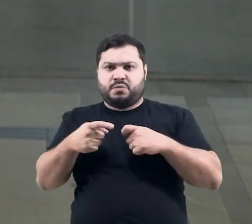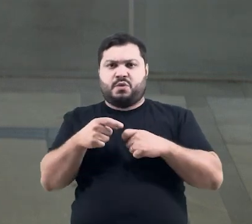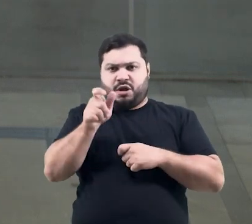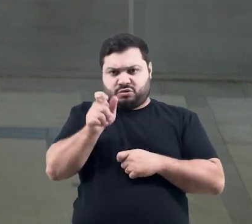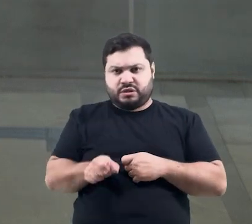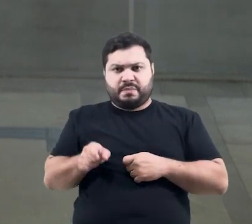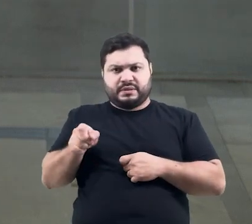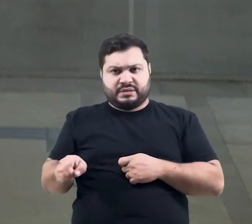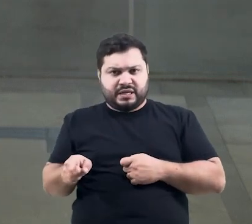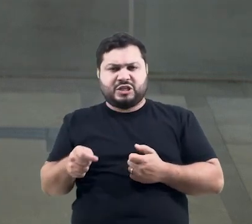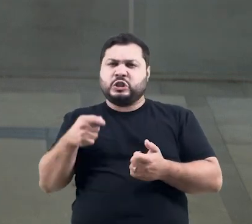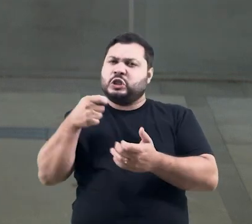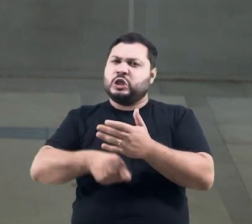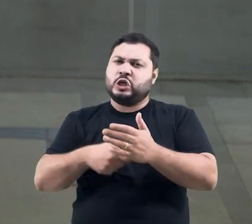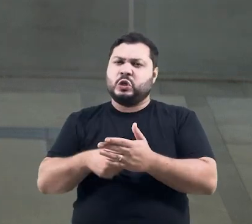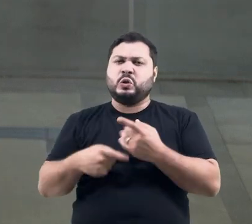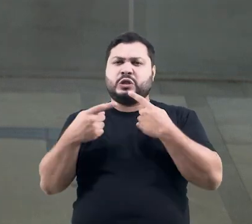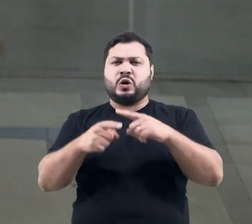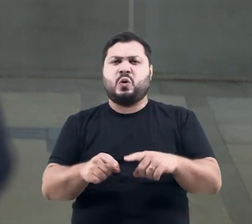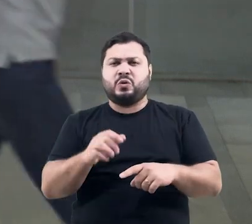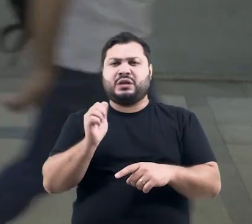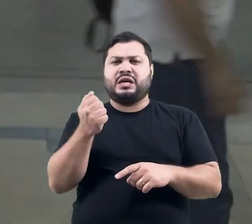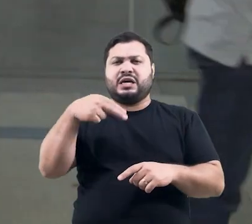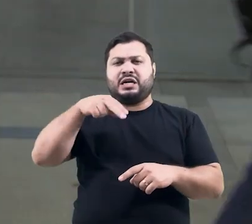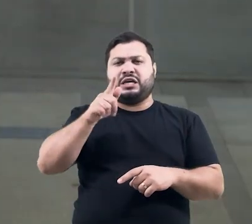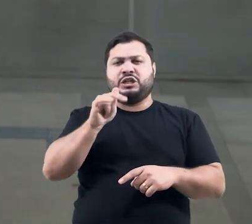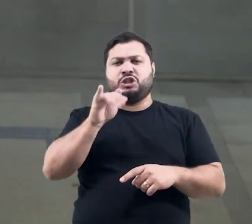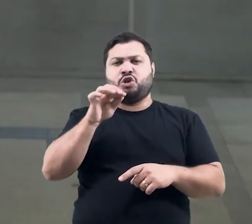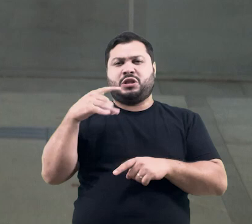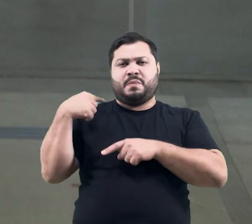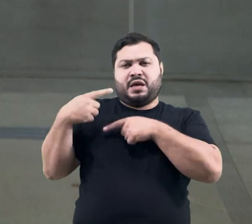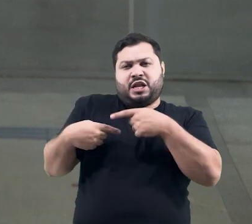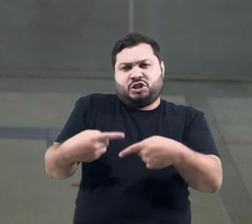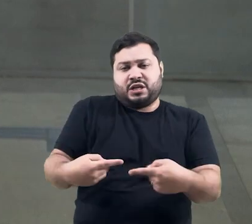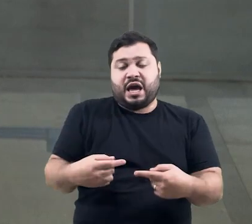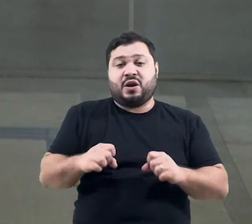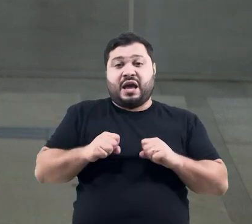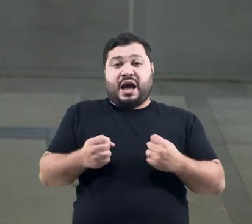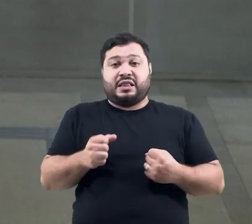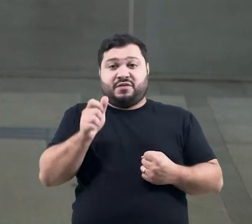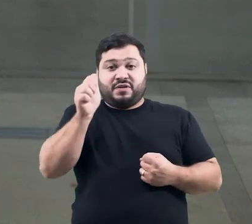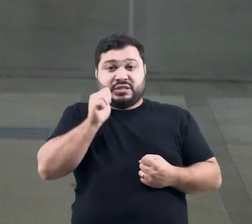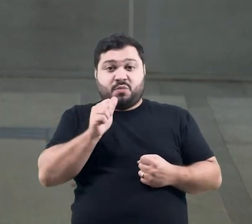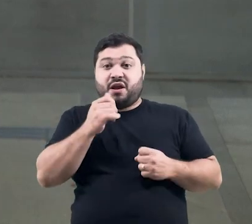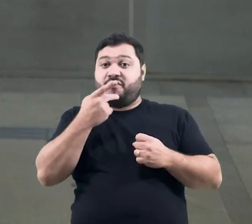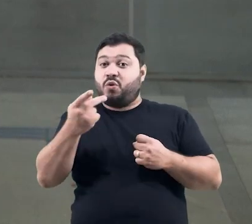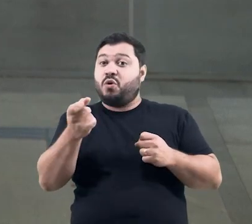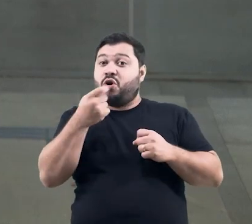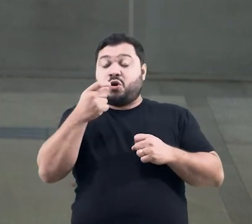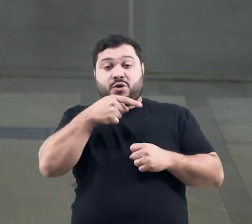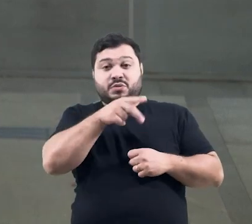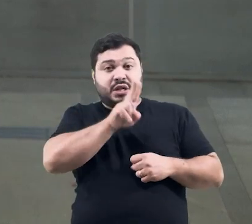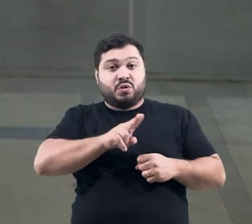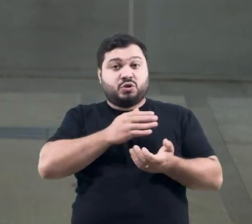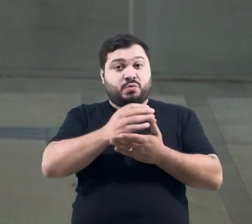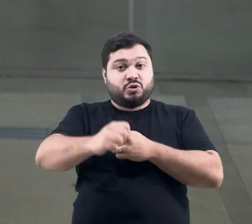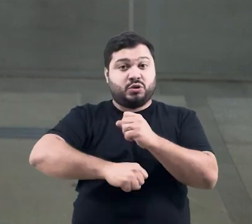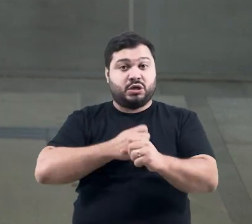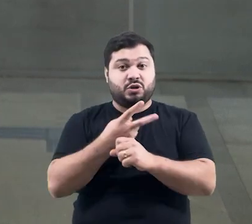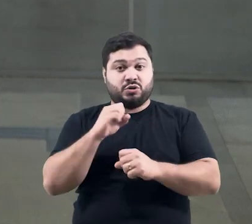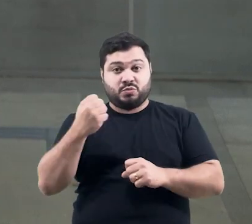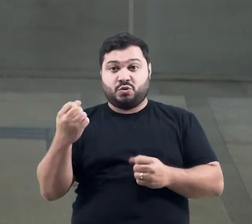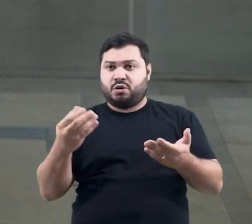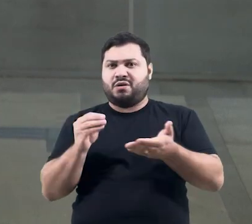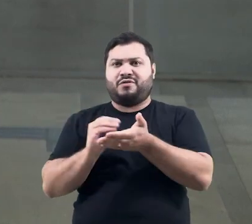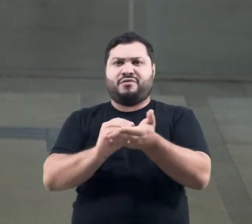internacionais, foi prescrito pelo médico da paciente, que luta contra um angiodema hereditário. A defesa da mulher alegou que o medicamento usado por